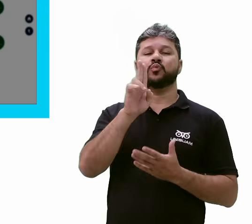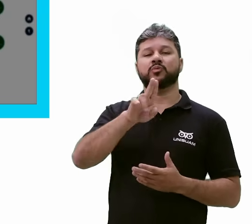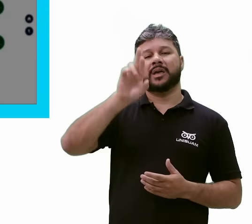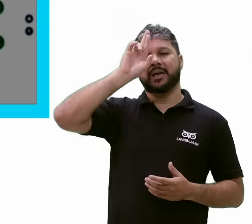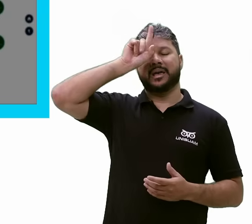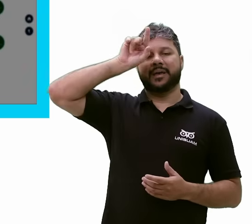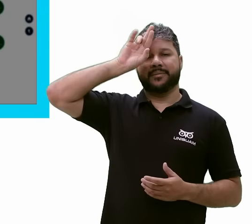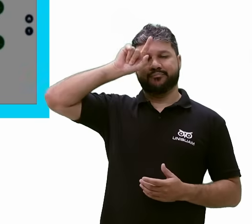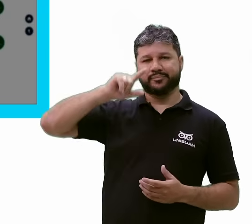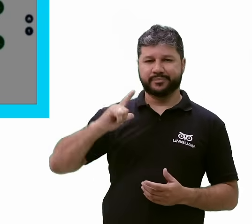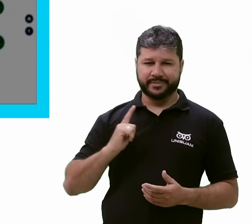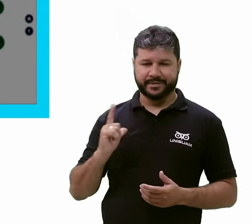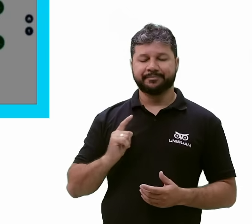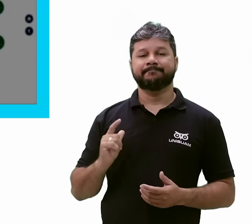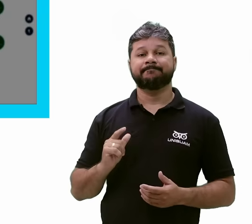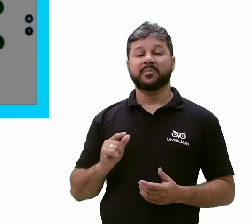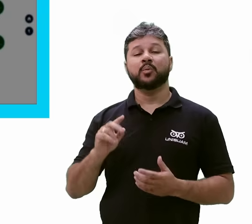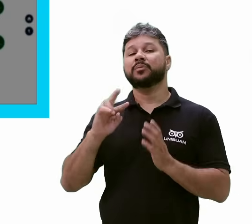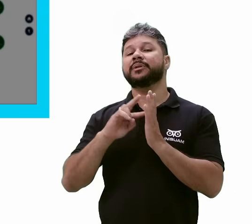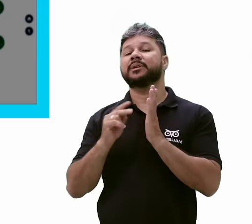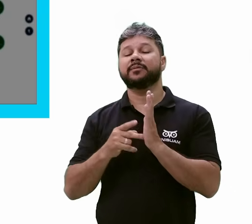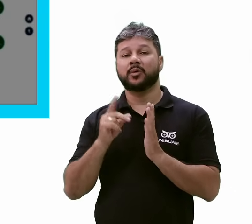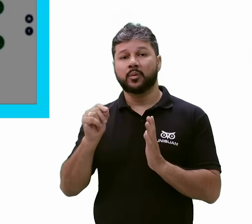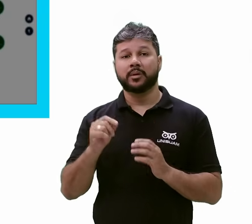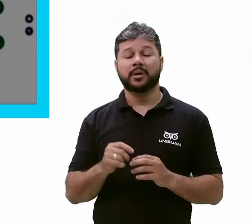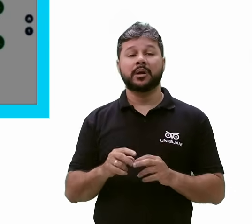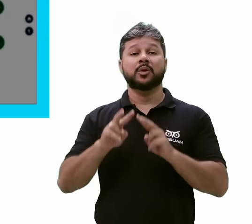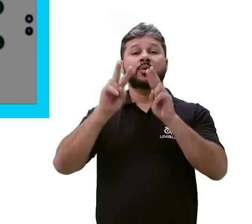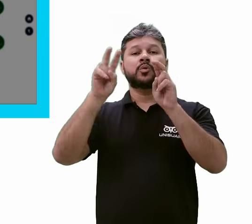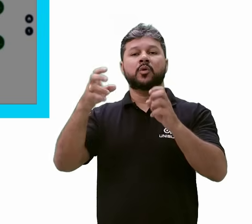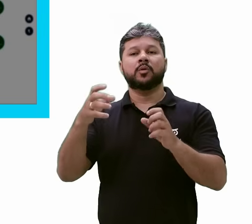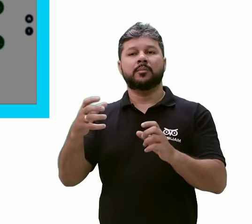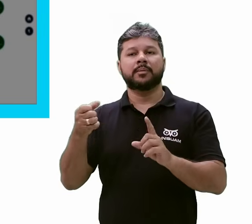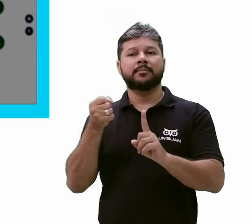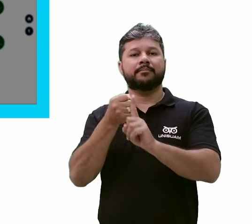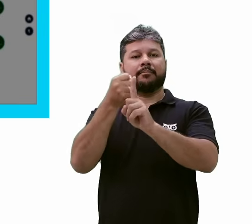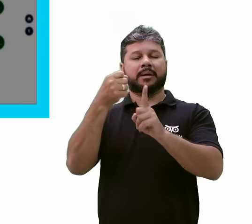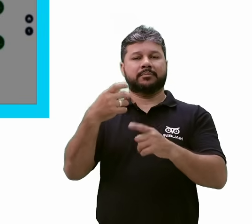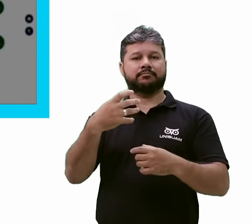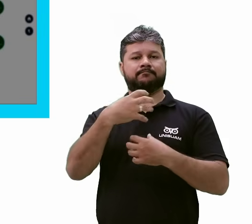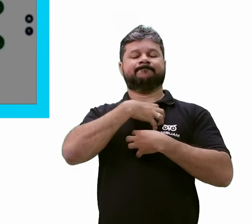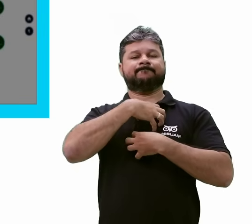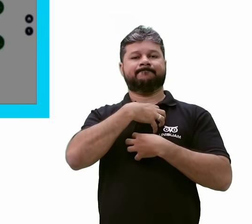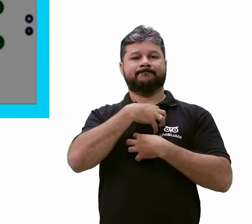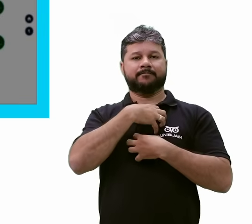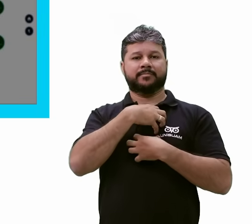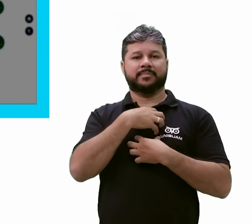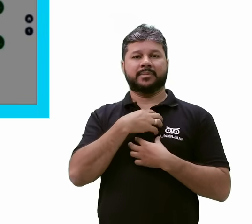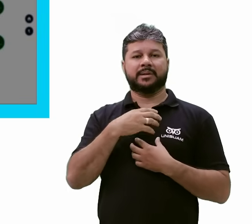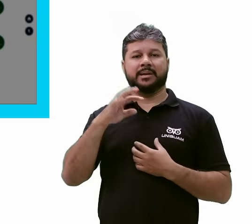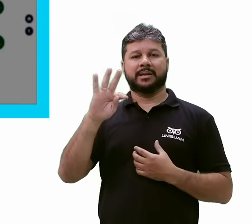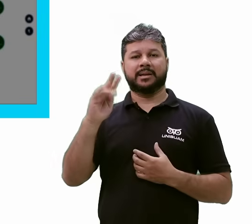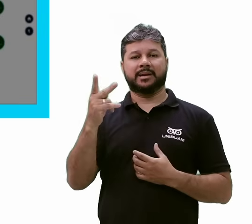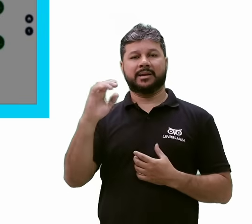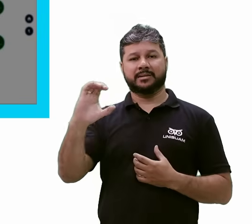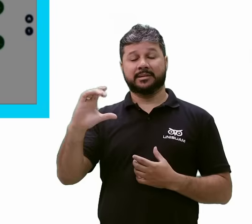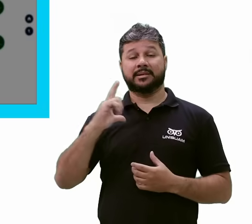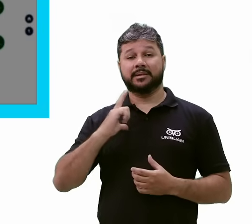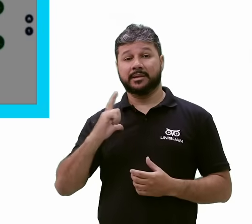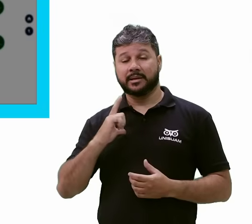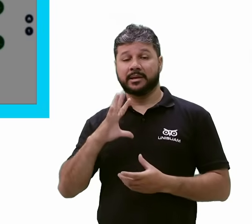erroneamente, porque, na verdade, o que se quer dizer aqui é sobre o efeito que o THC